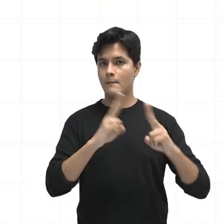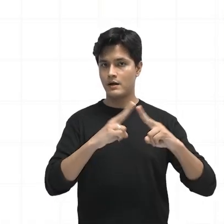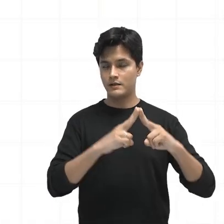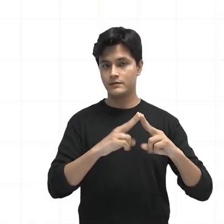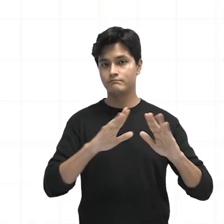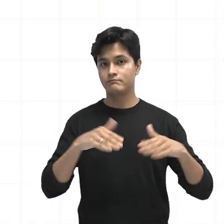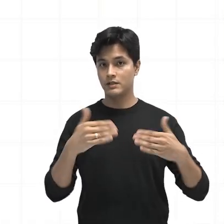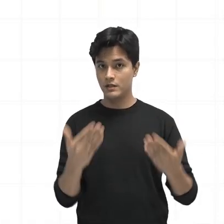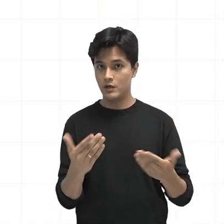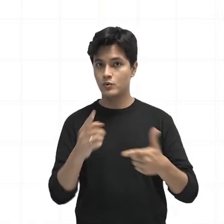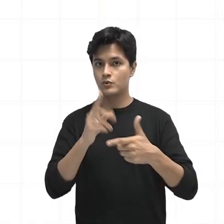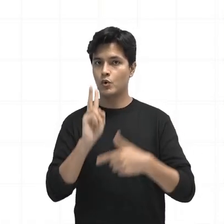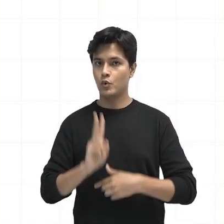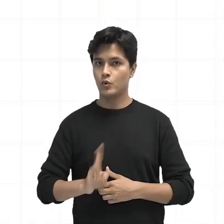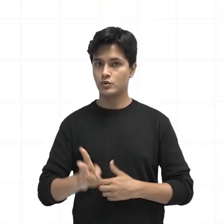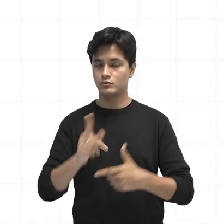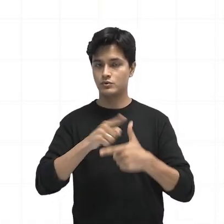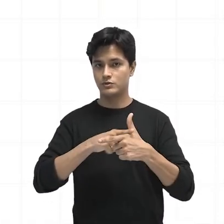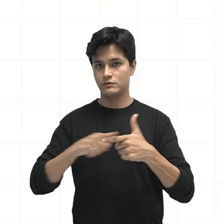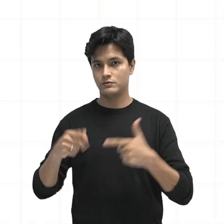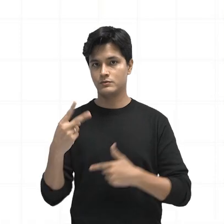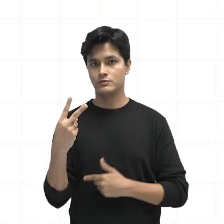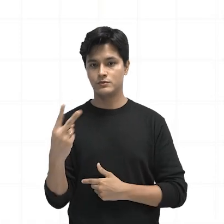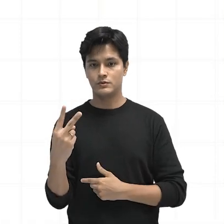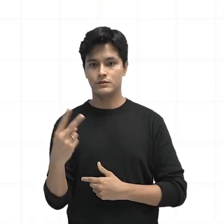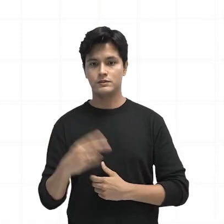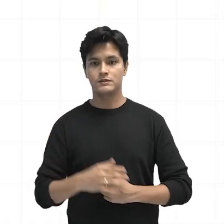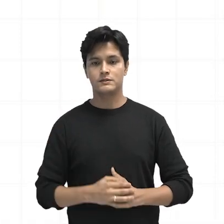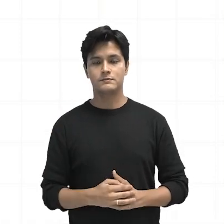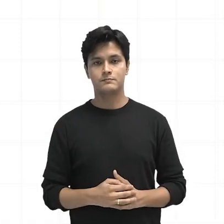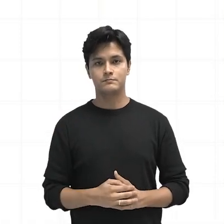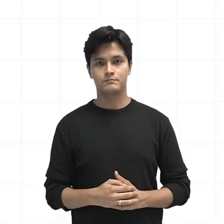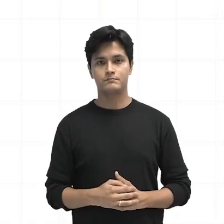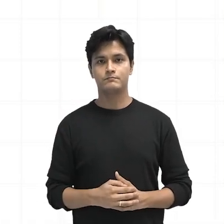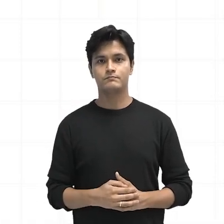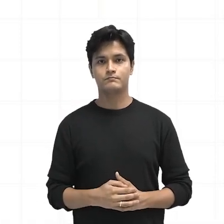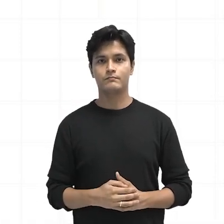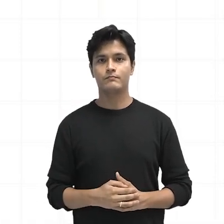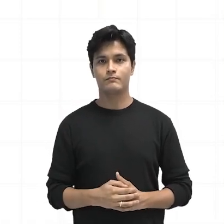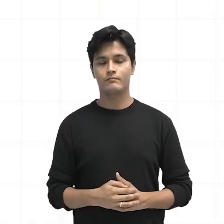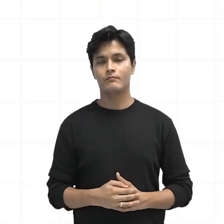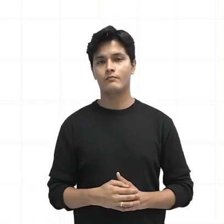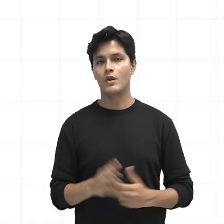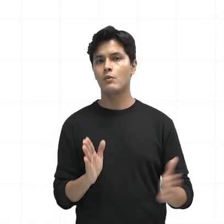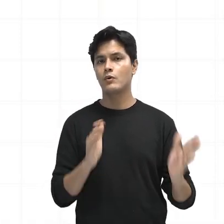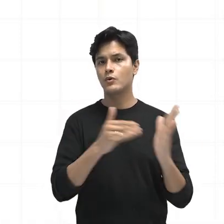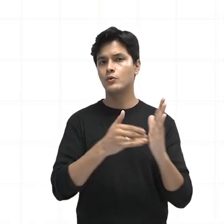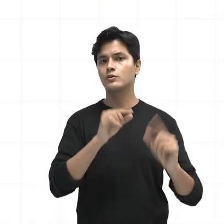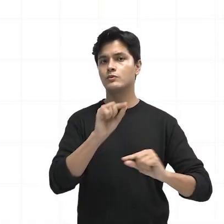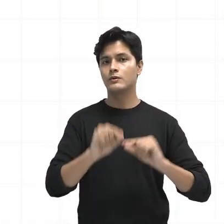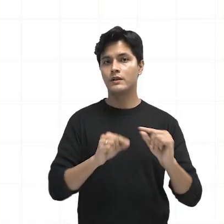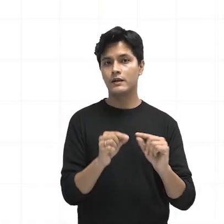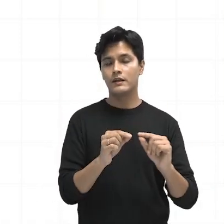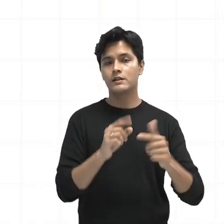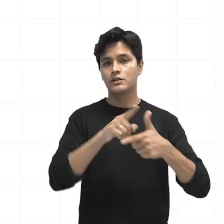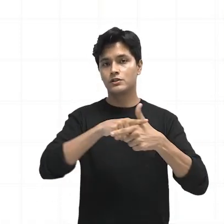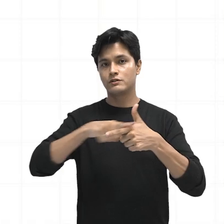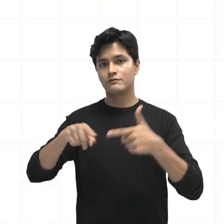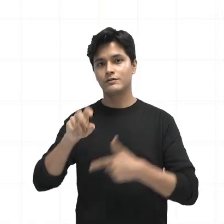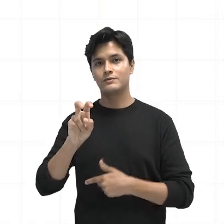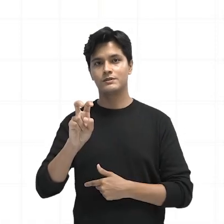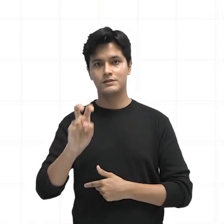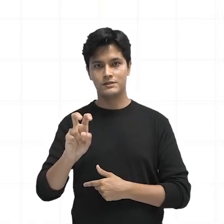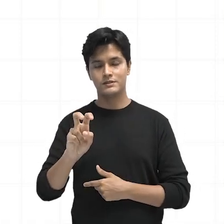ó. 1, 5 repete e 1. E finalmente vou dividir por 5, onde aqui a gente vai